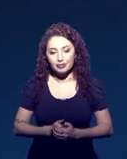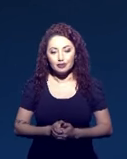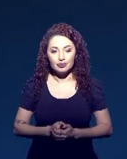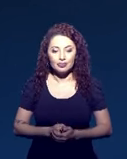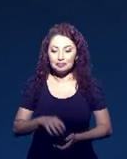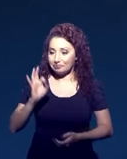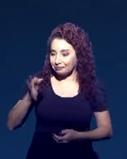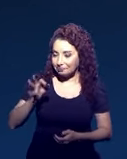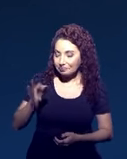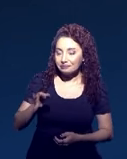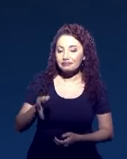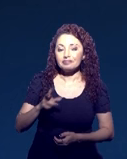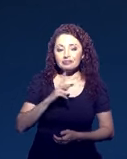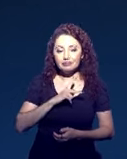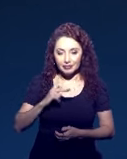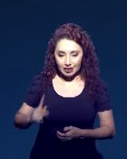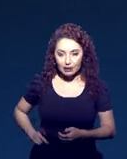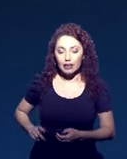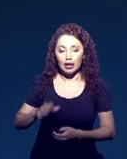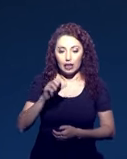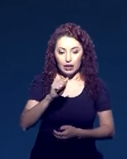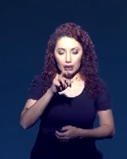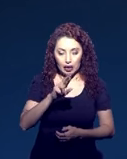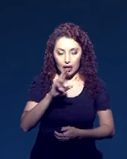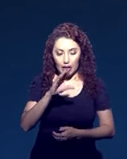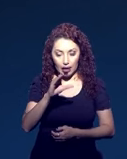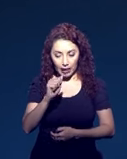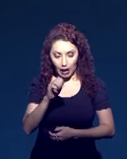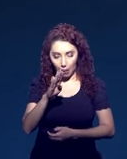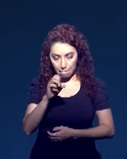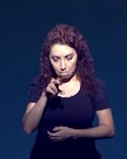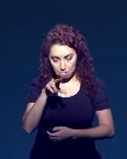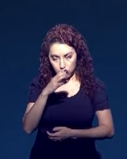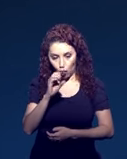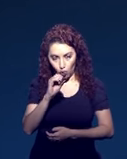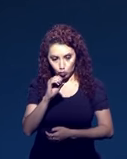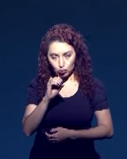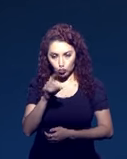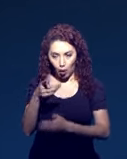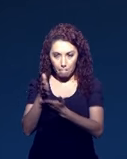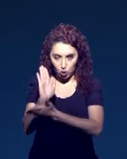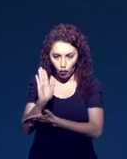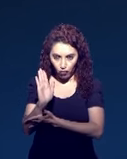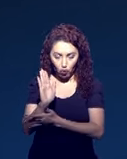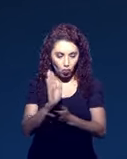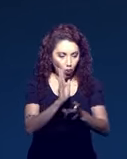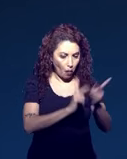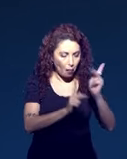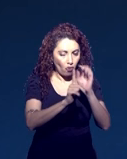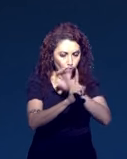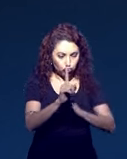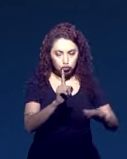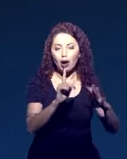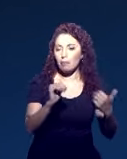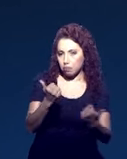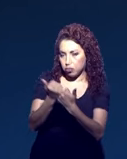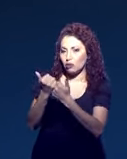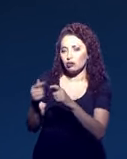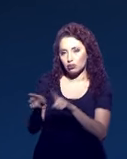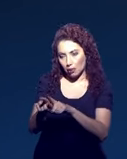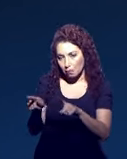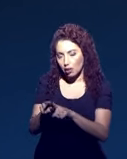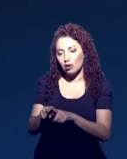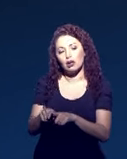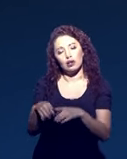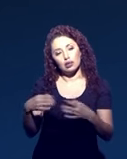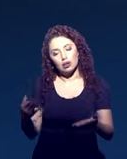arcabo ele foi aprovado por vocês com amplo apoio da sociedade eh na última semana a gente teve aí